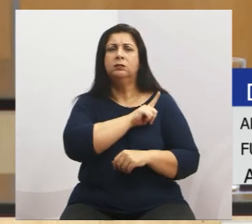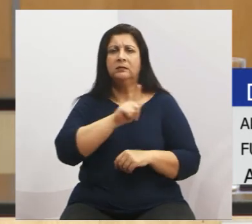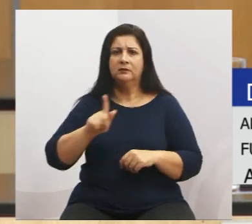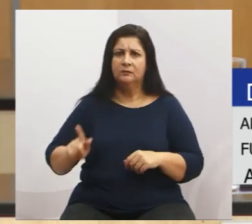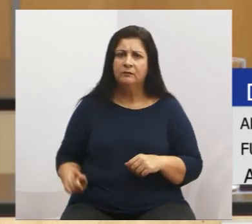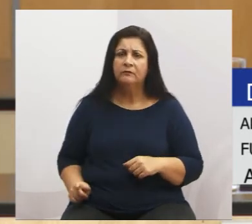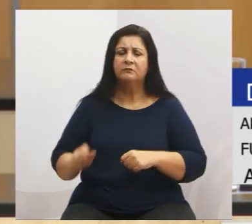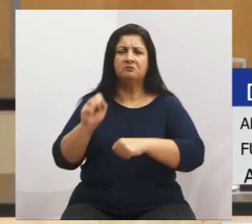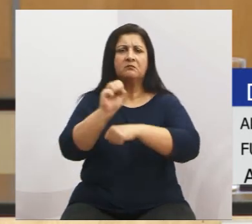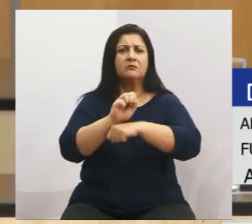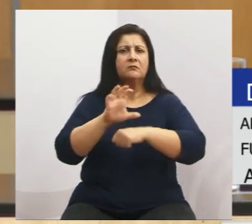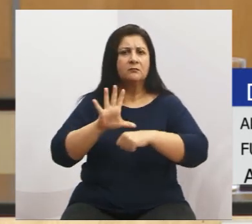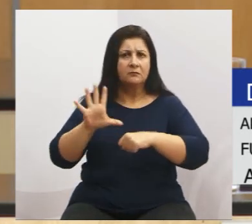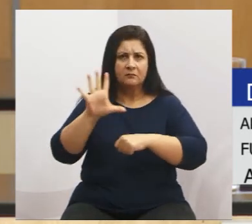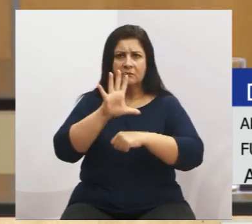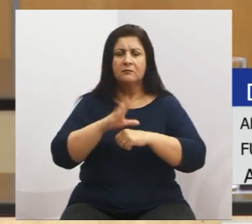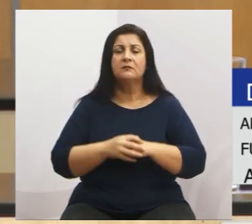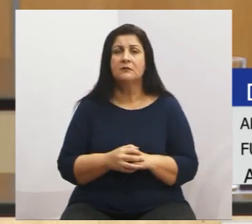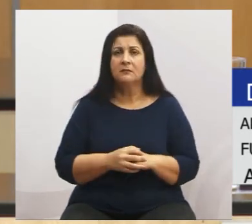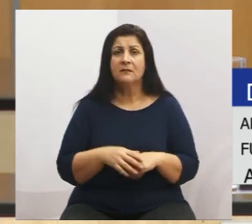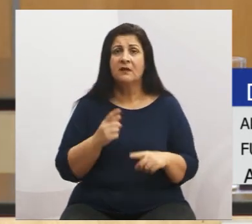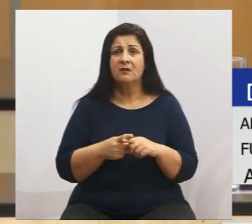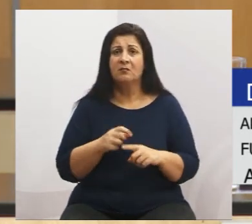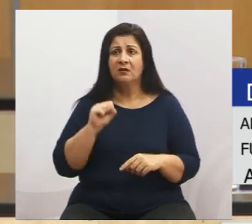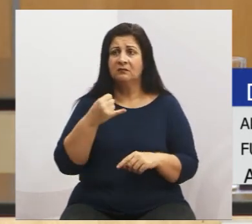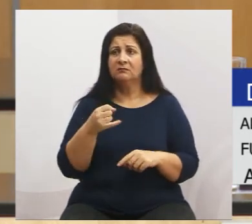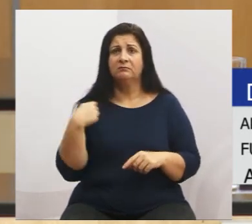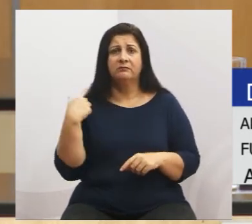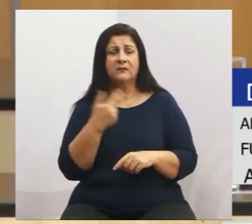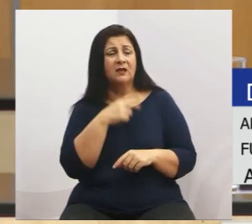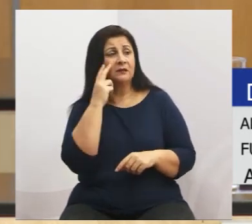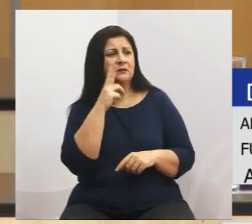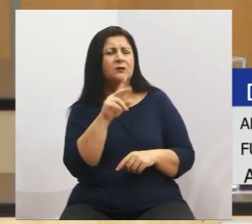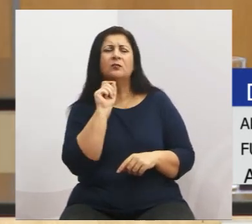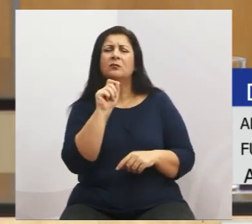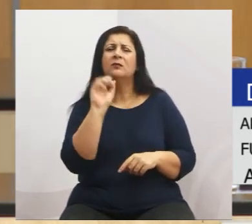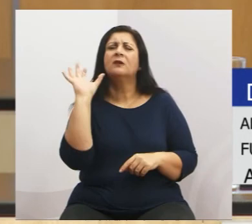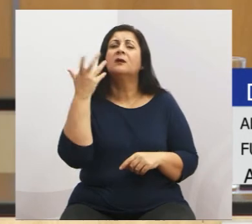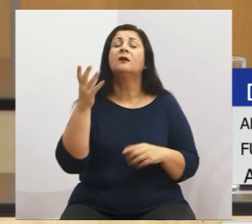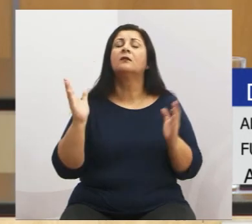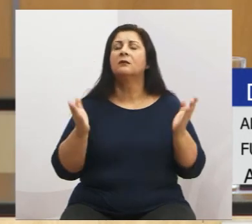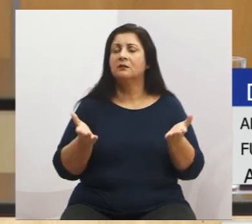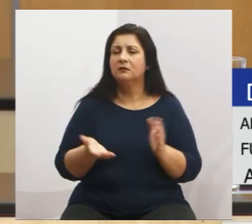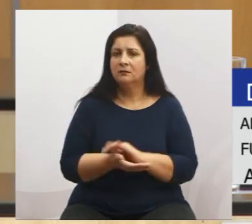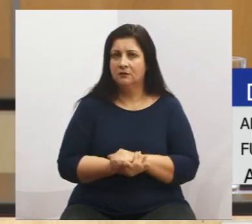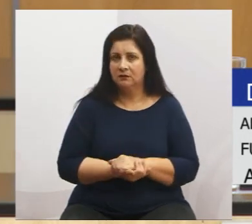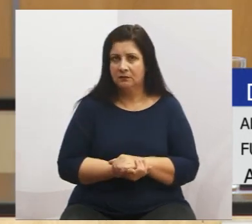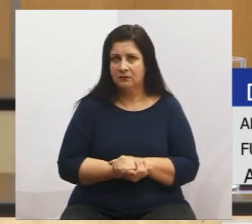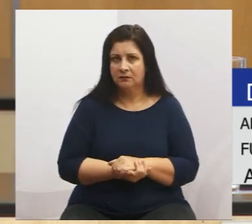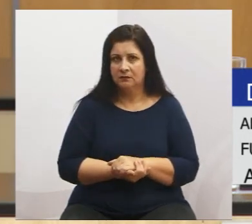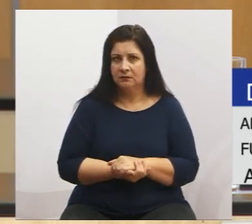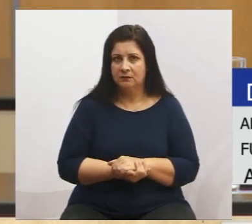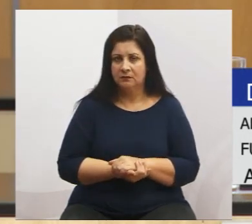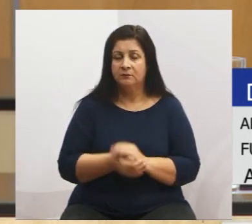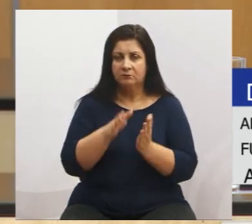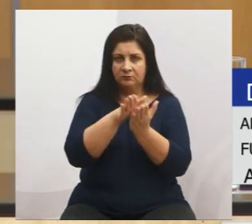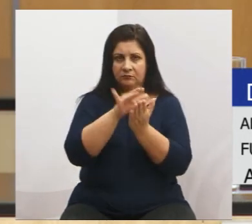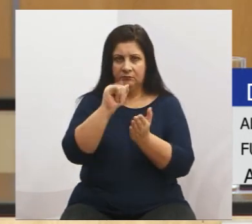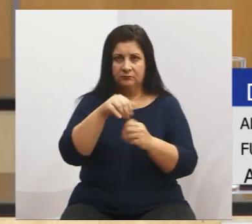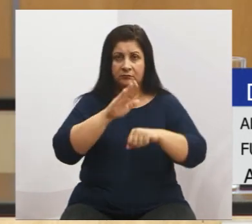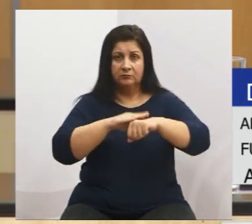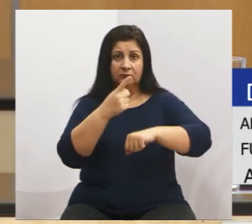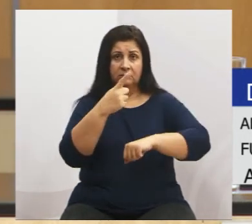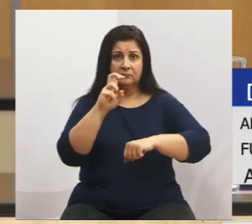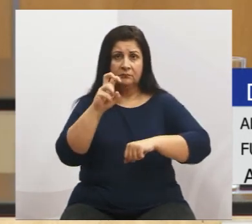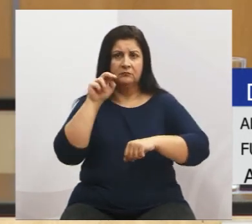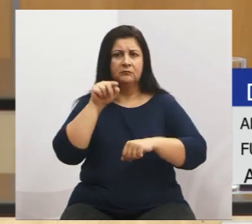governo federal, porque se a gente acompanhar o que, que acontece nos dias de hoje, aqui em Jacareí, mais de 15